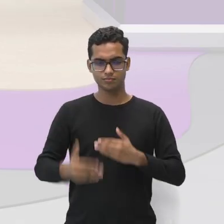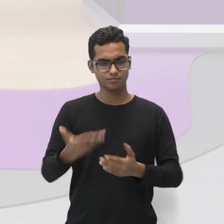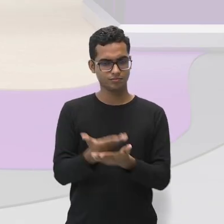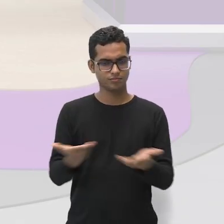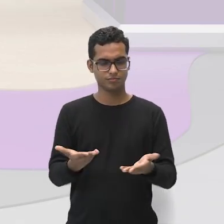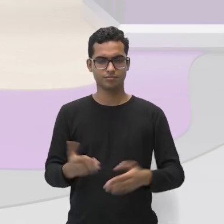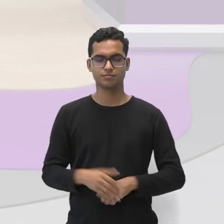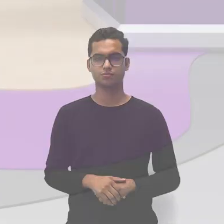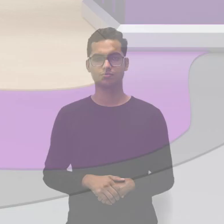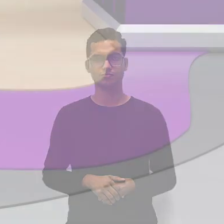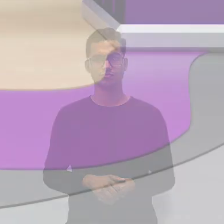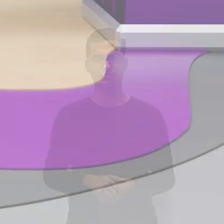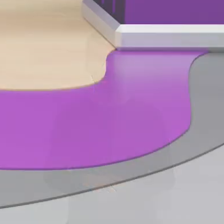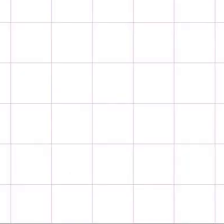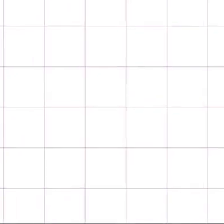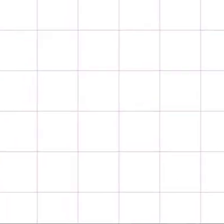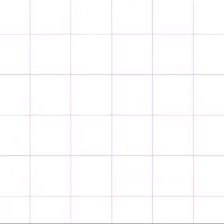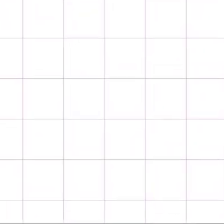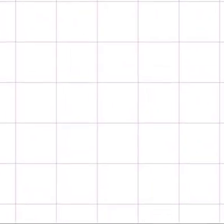aula.